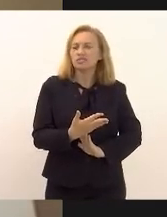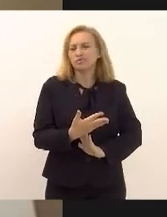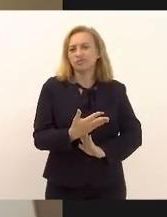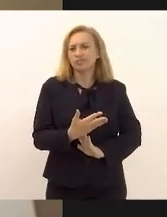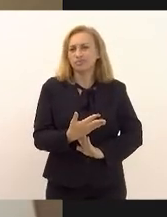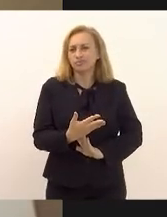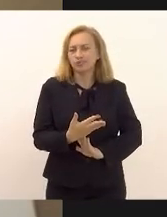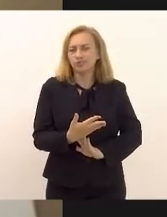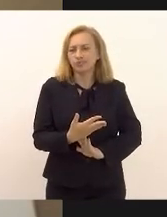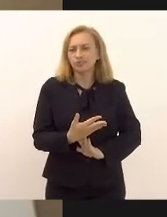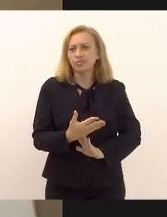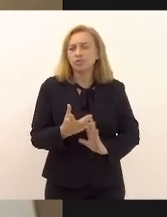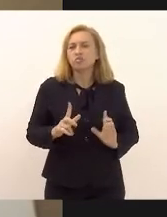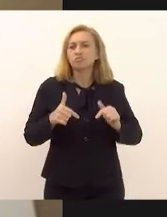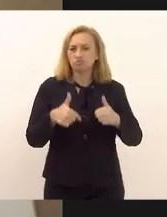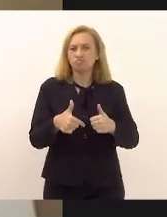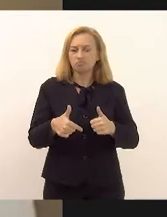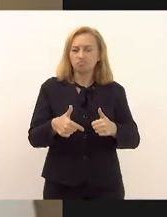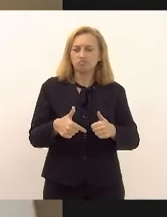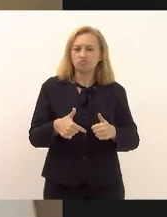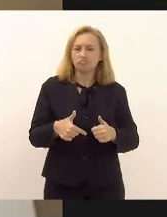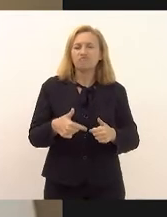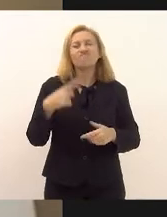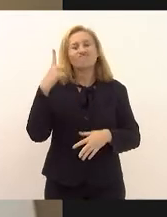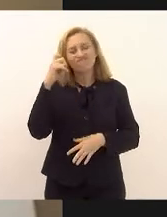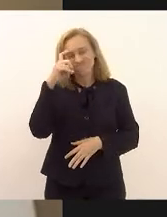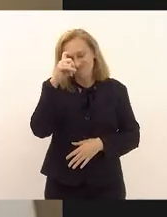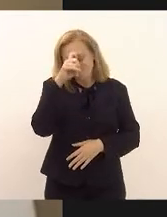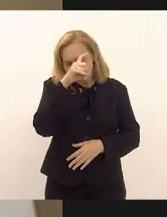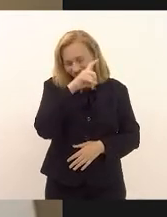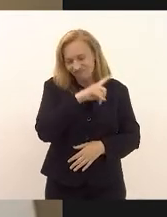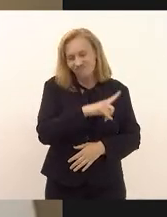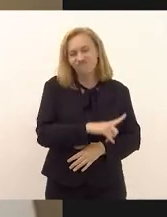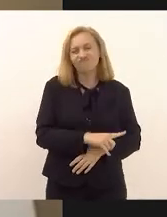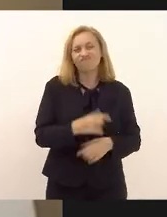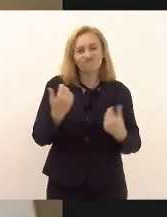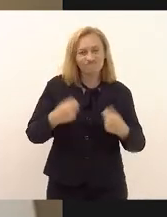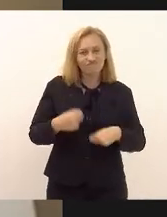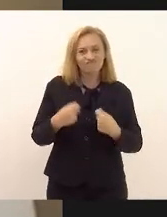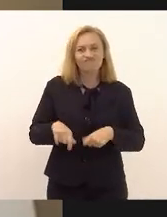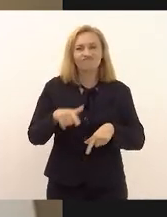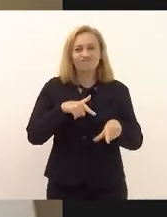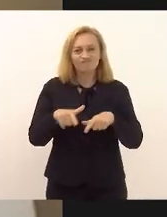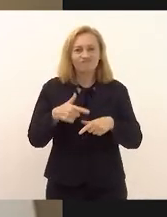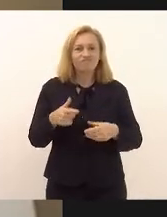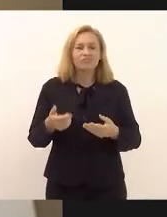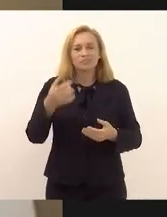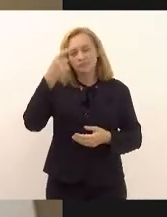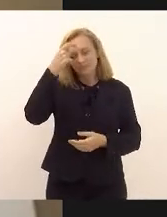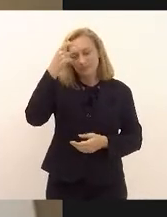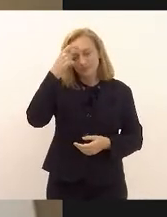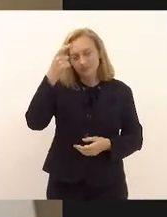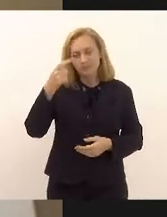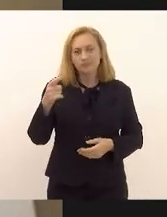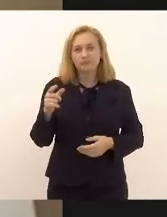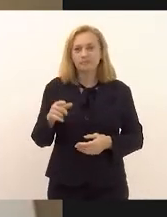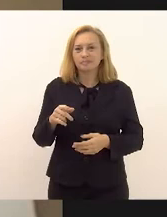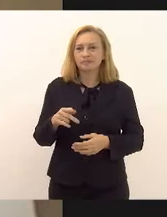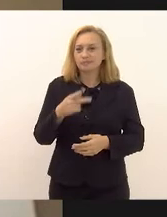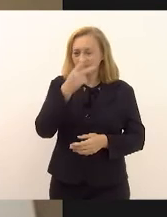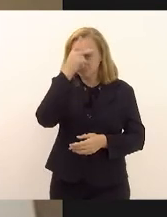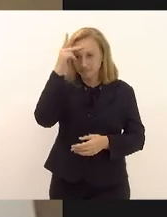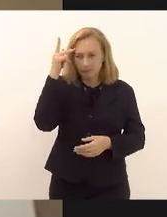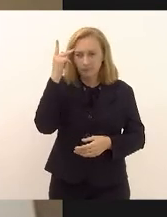comprovação desse ato, se torna muito difícil. É preciso trabalhar a conscientização para que os indivíduos